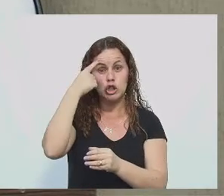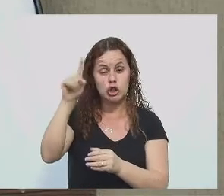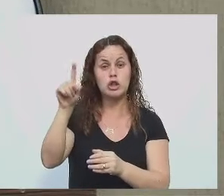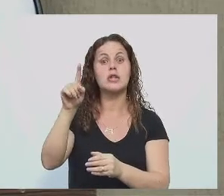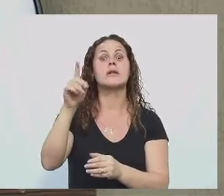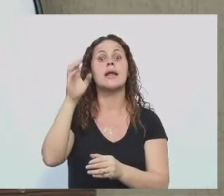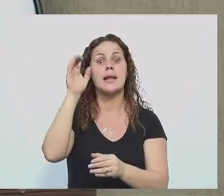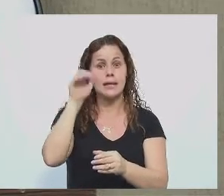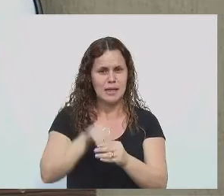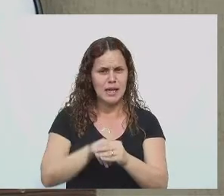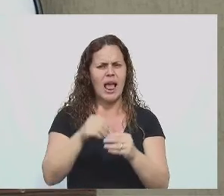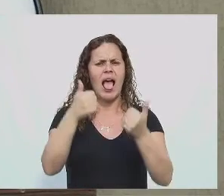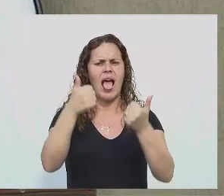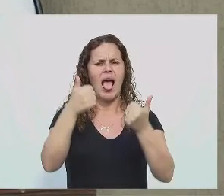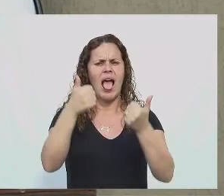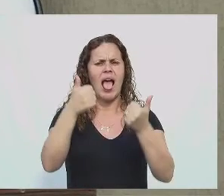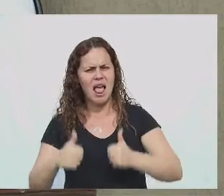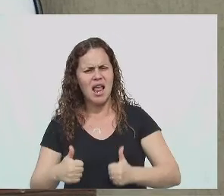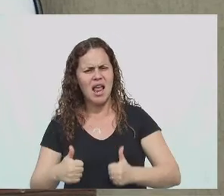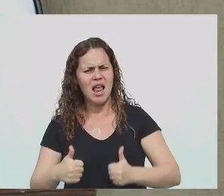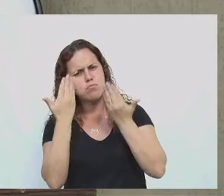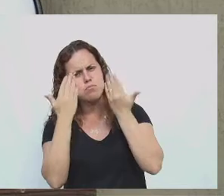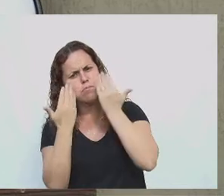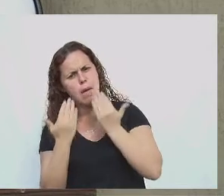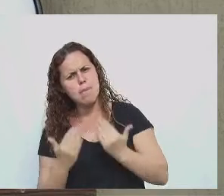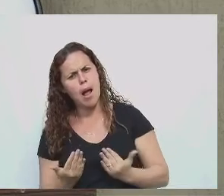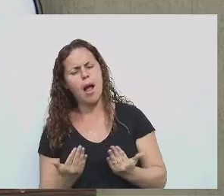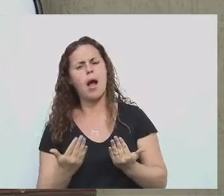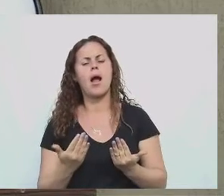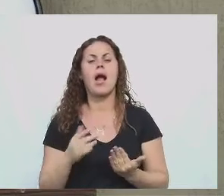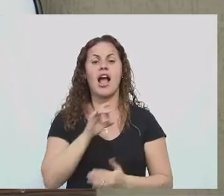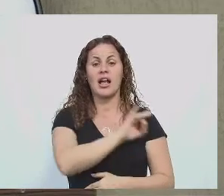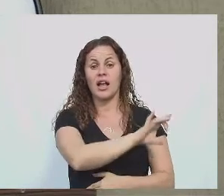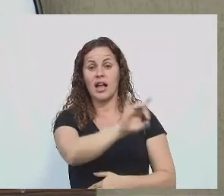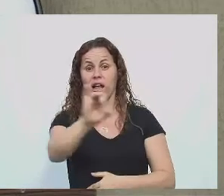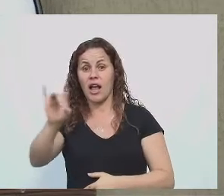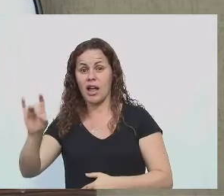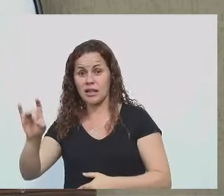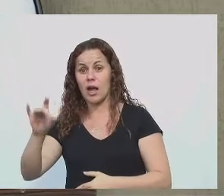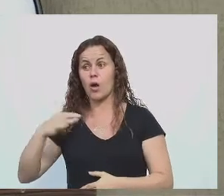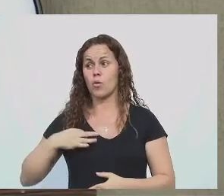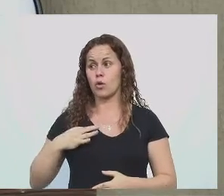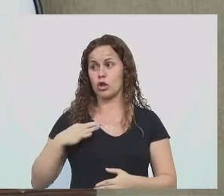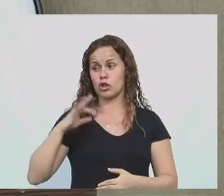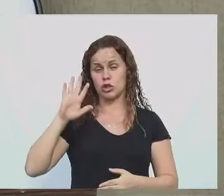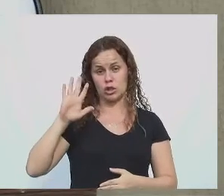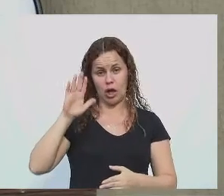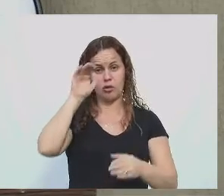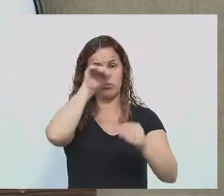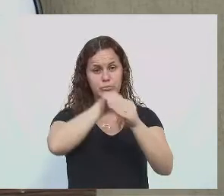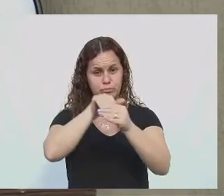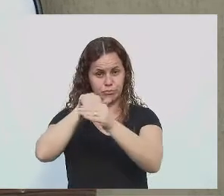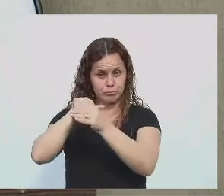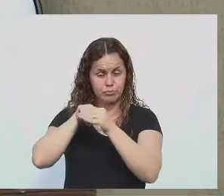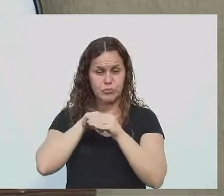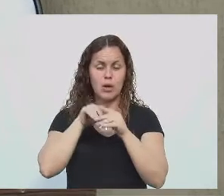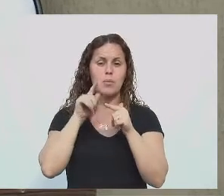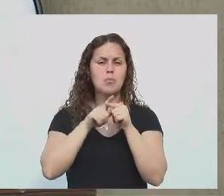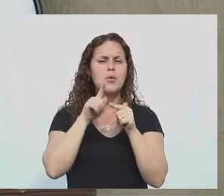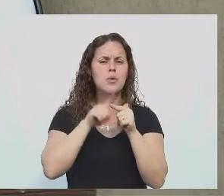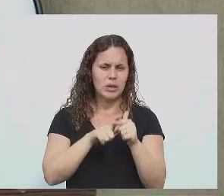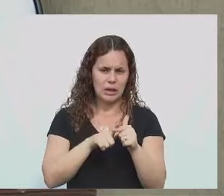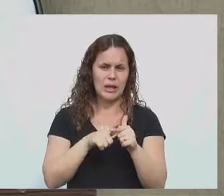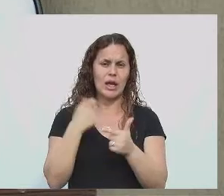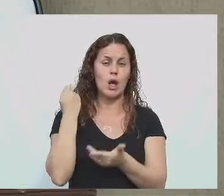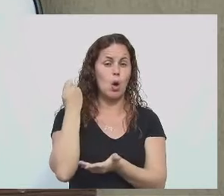eleição, analisar cada candidato que estava disputando a eleição, porque a gente falou aqui das